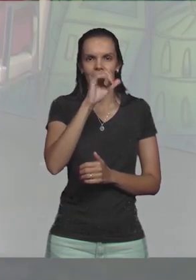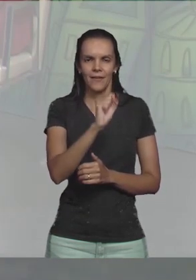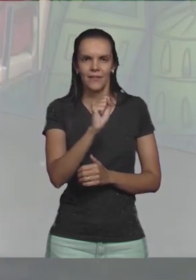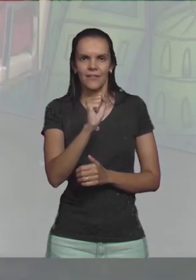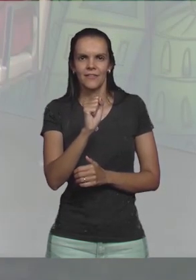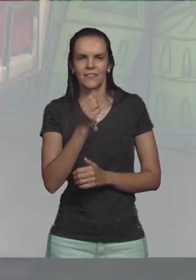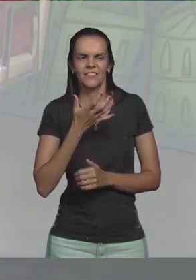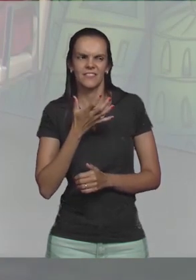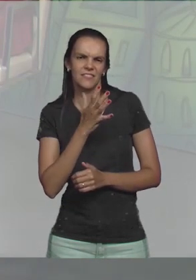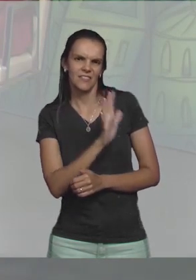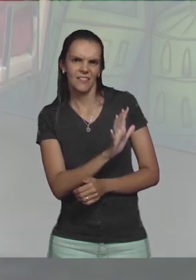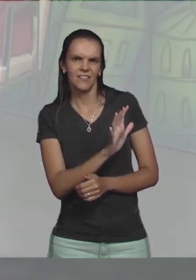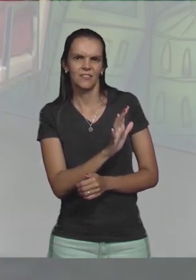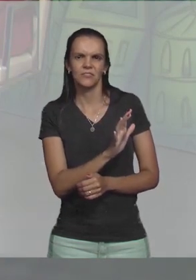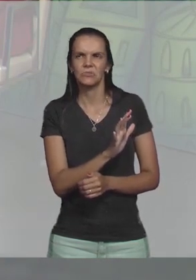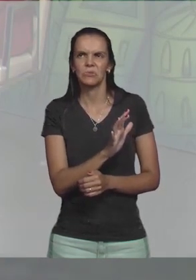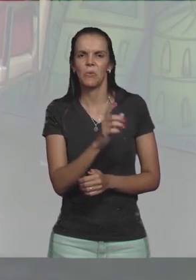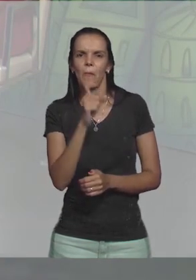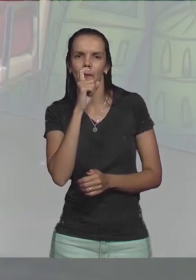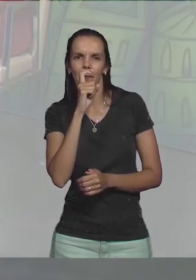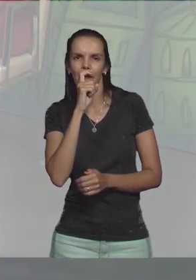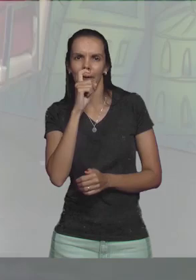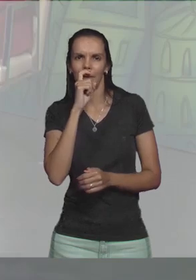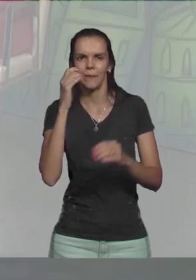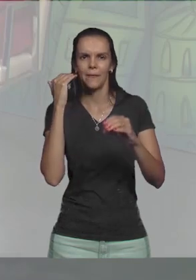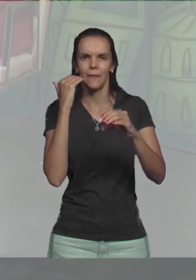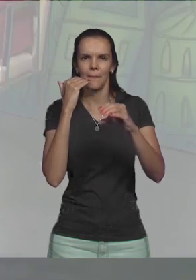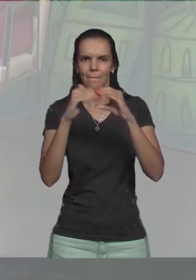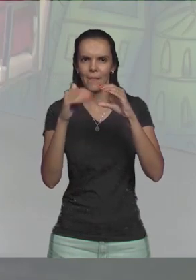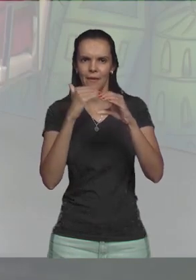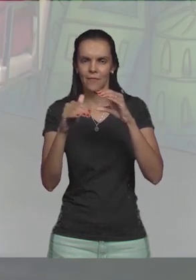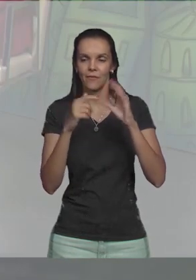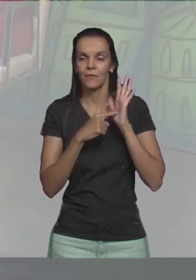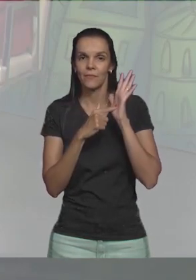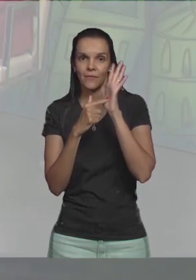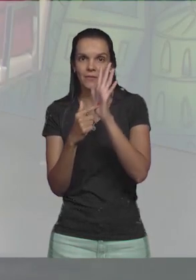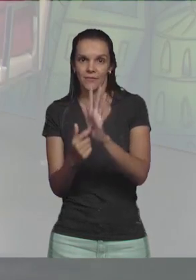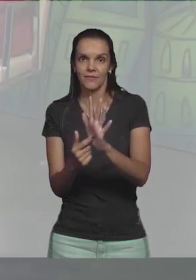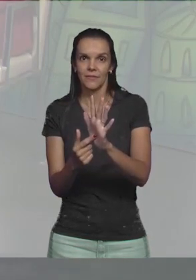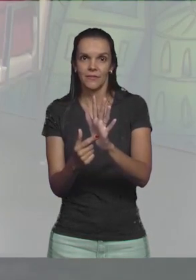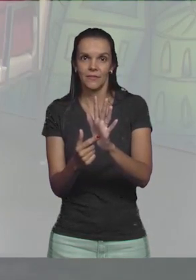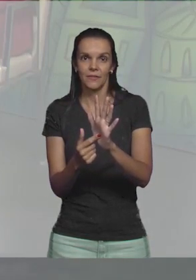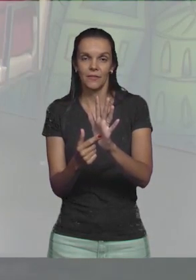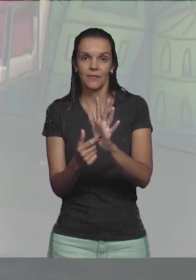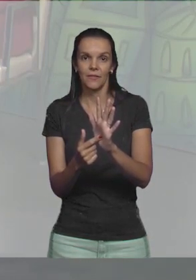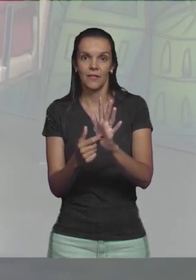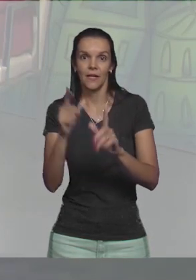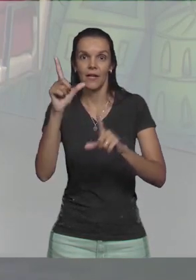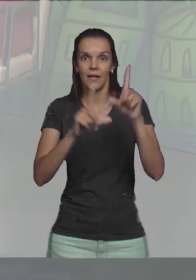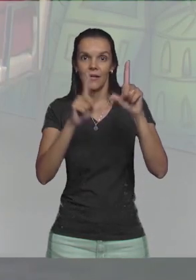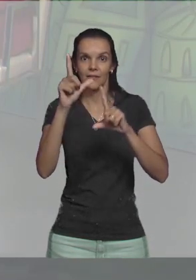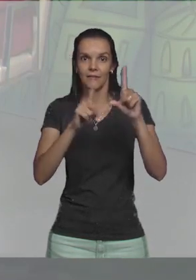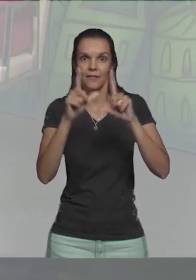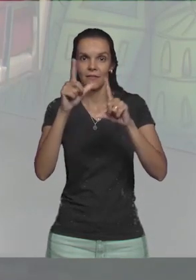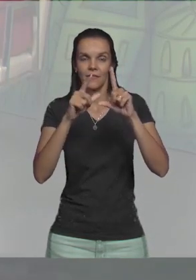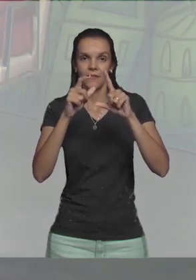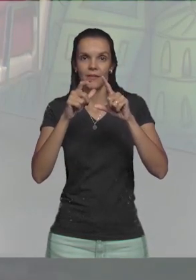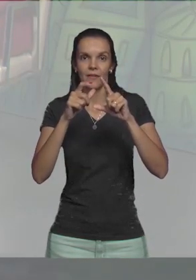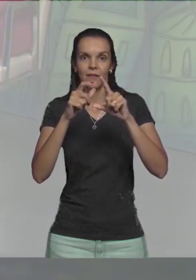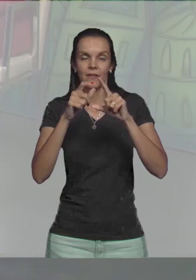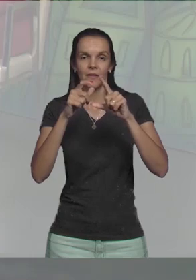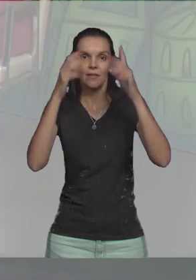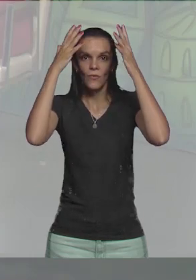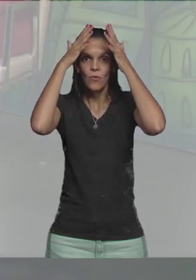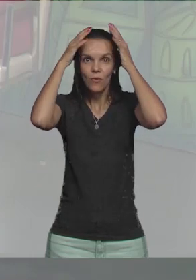pai tinha mandado um e-mail contando que toda vez que ela aparecia na televisão de cabelo solto, a filha dele soltava o cabelo e